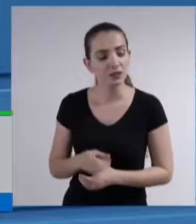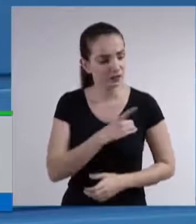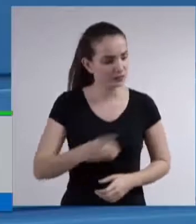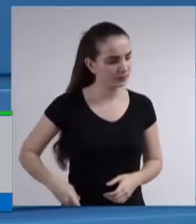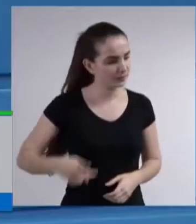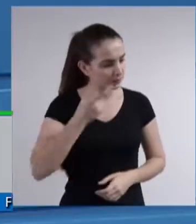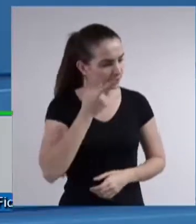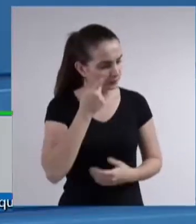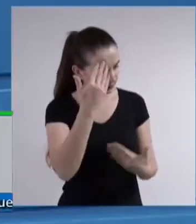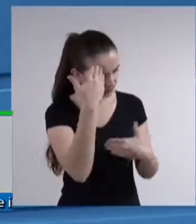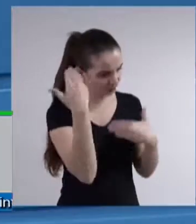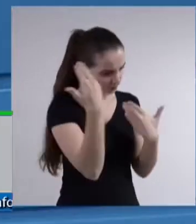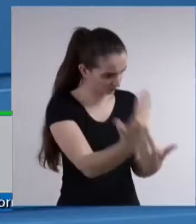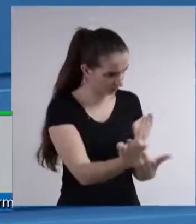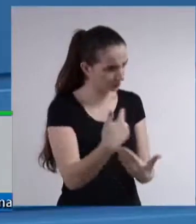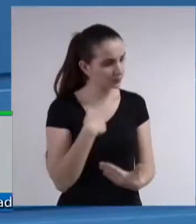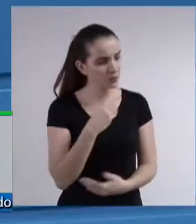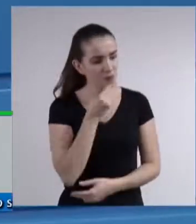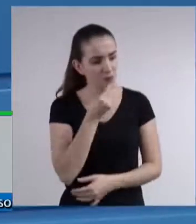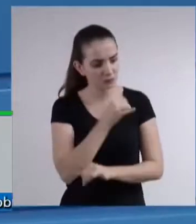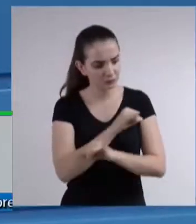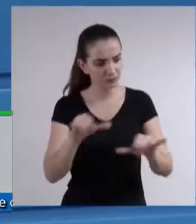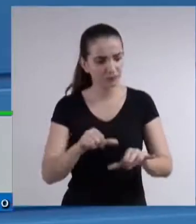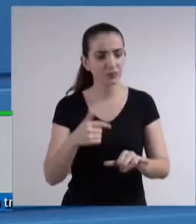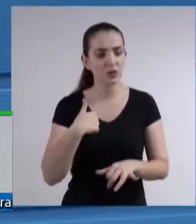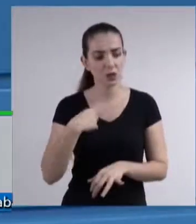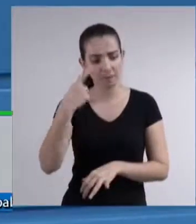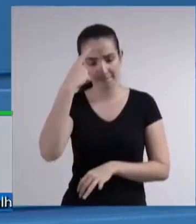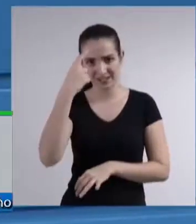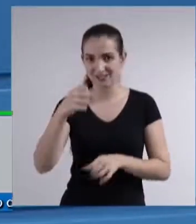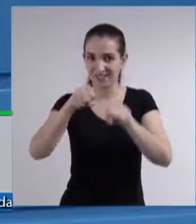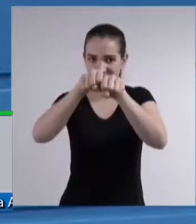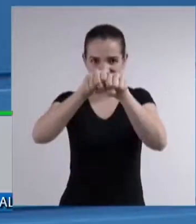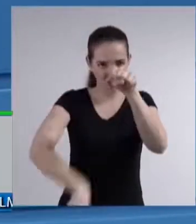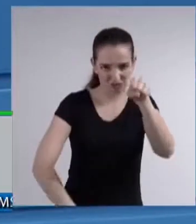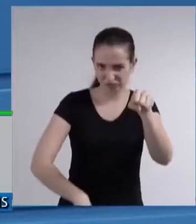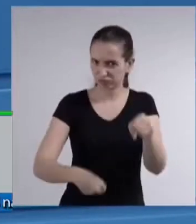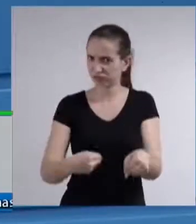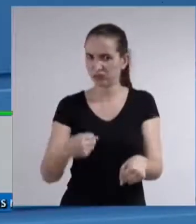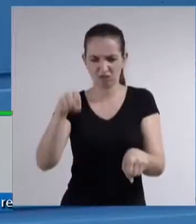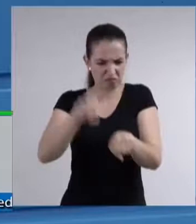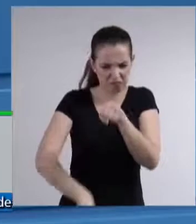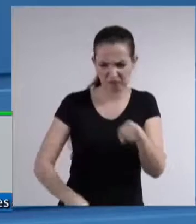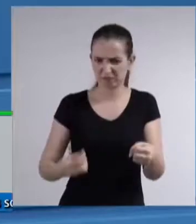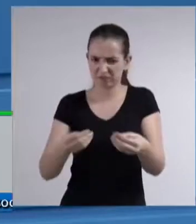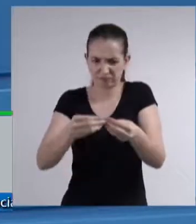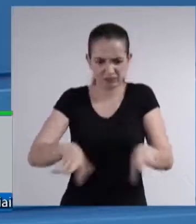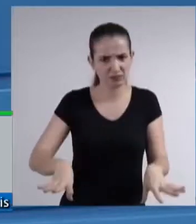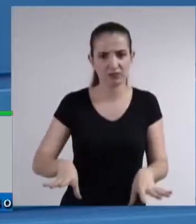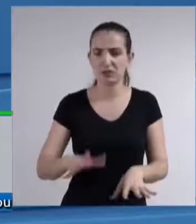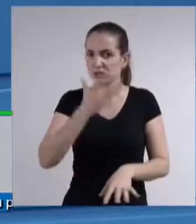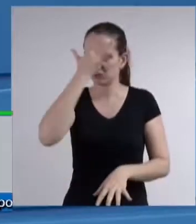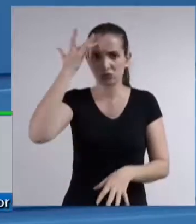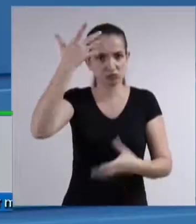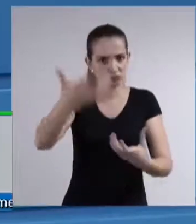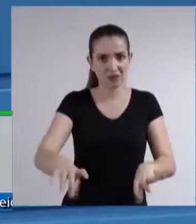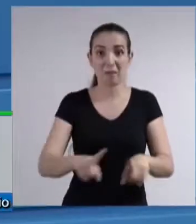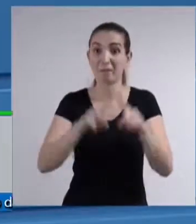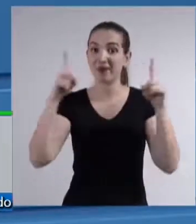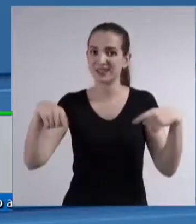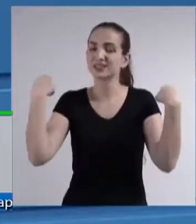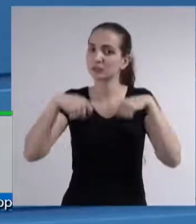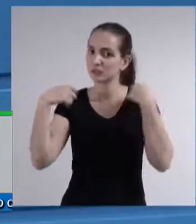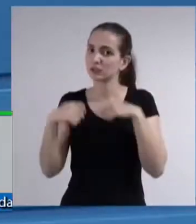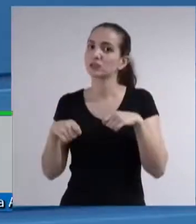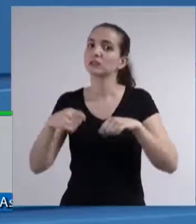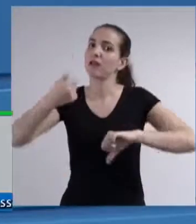e penso que violência ninguém quer. Agora, a situação ela tem que ser analisada em todo o seu